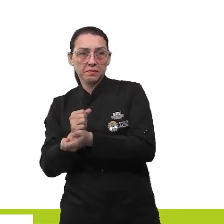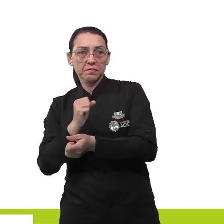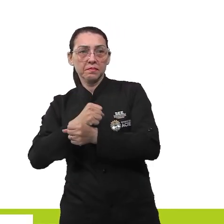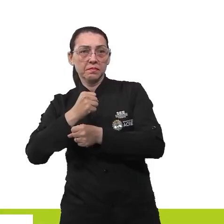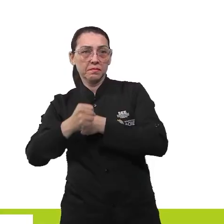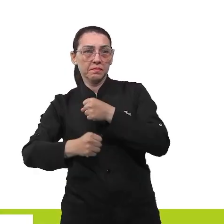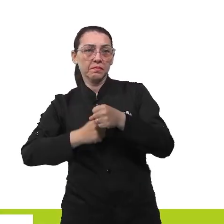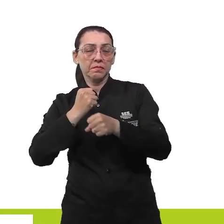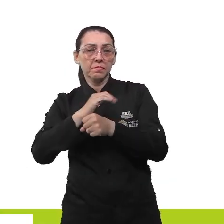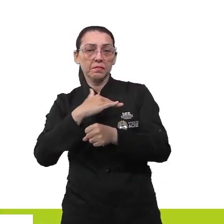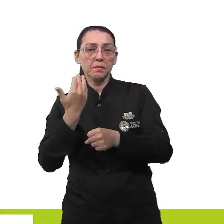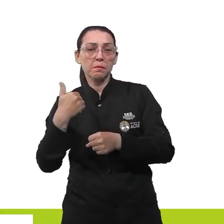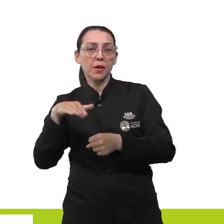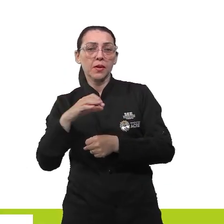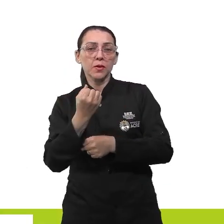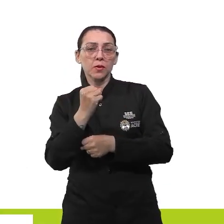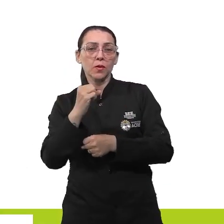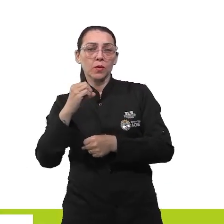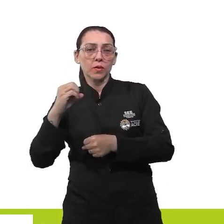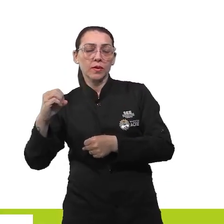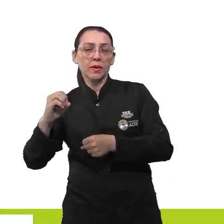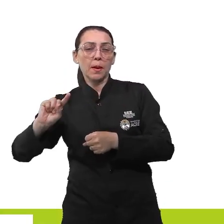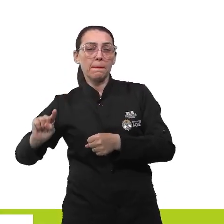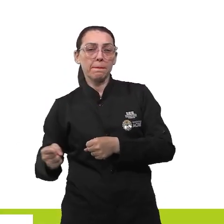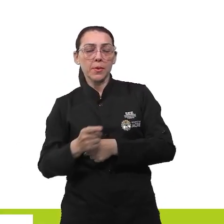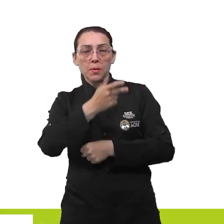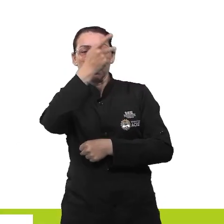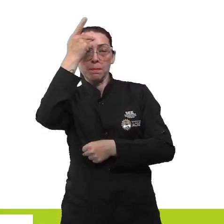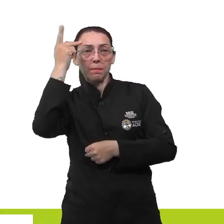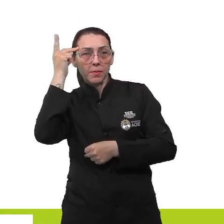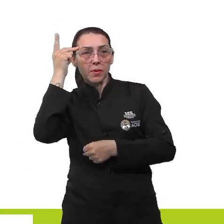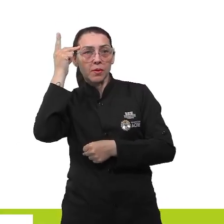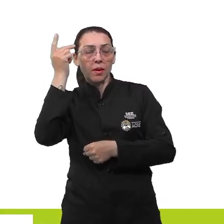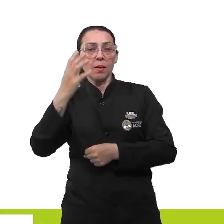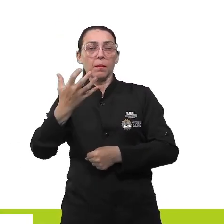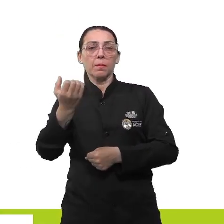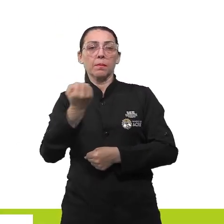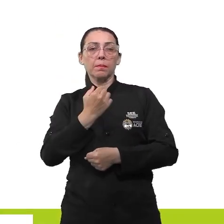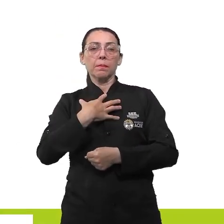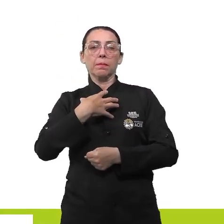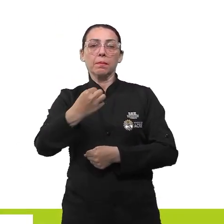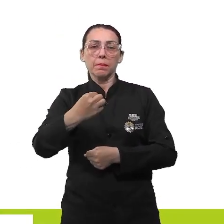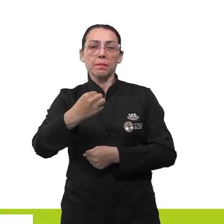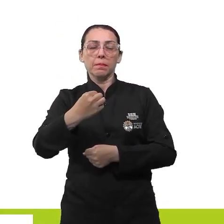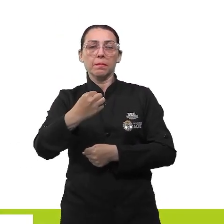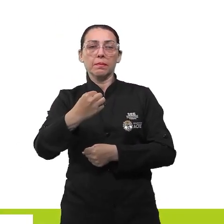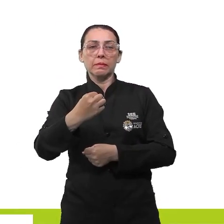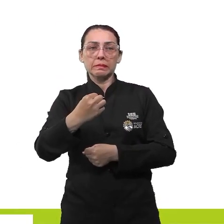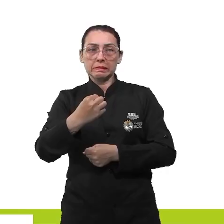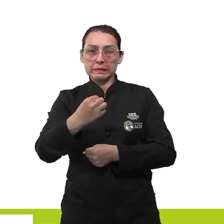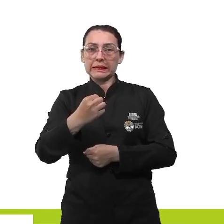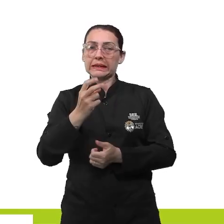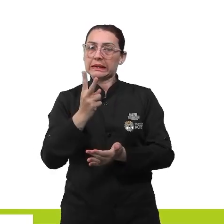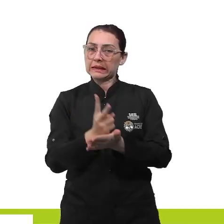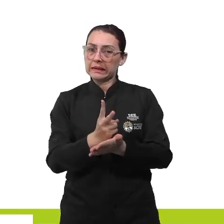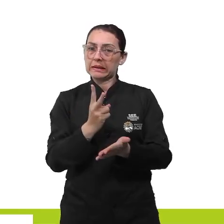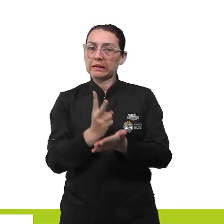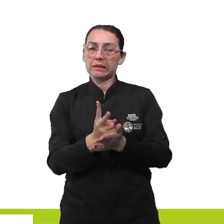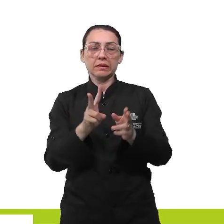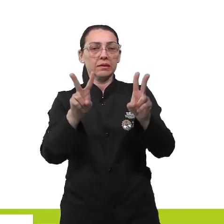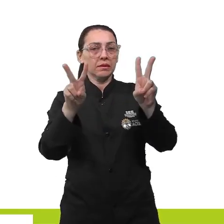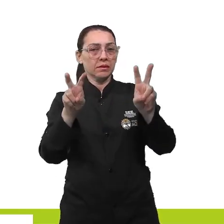ano, mueren mais de 800.000 pessoas a causa de suicídio. Opa! Viu, galera? Sempre